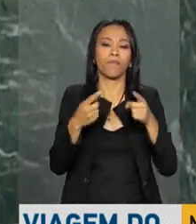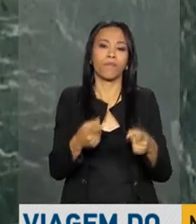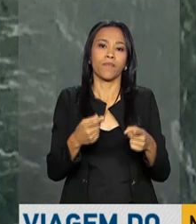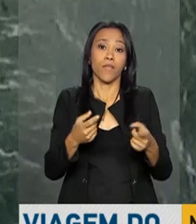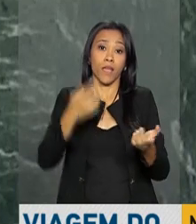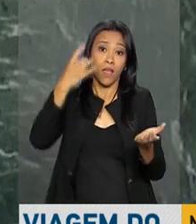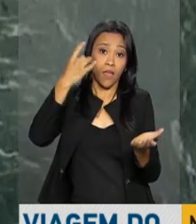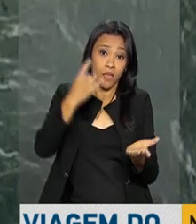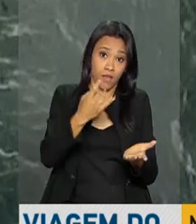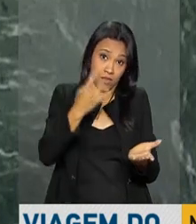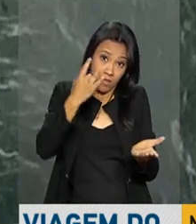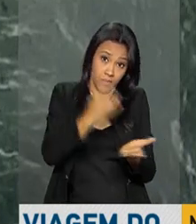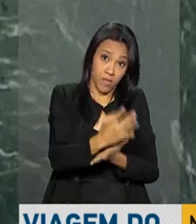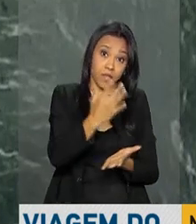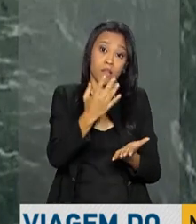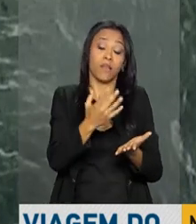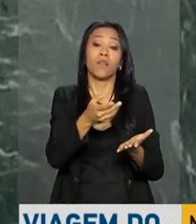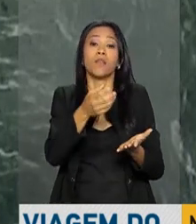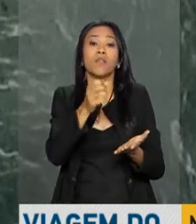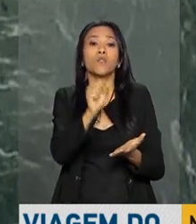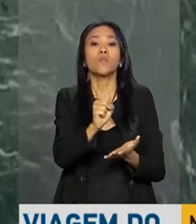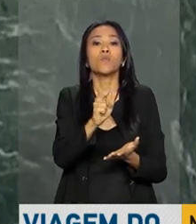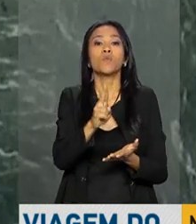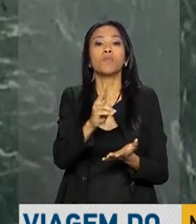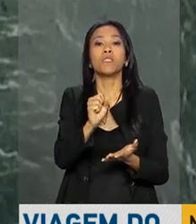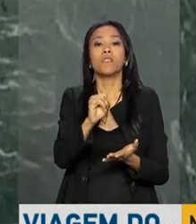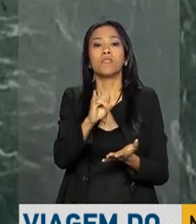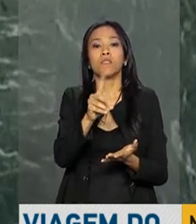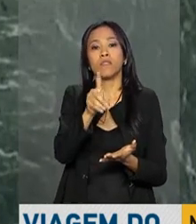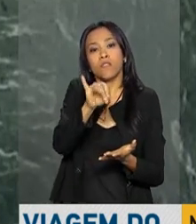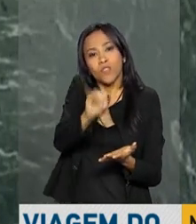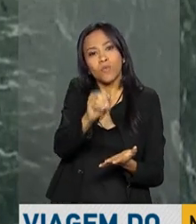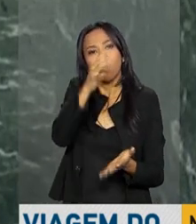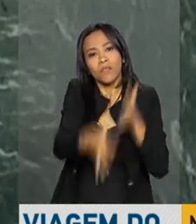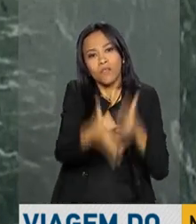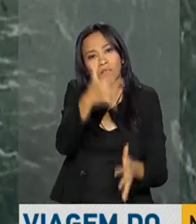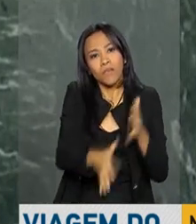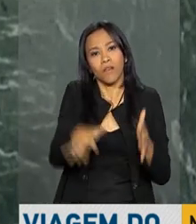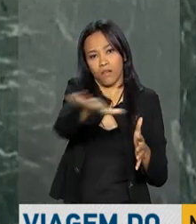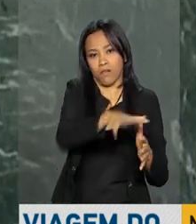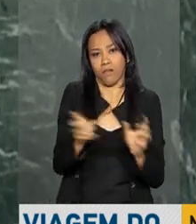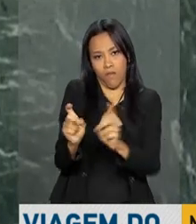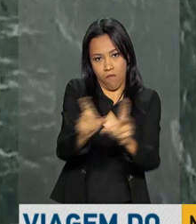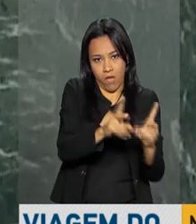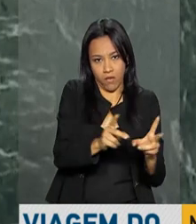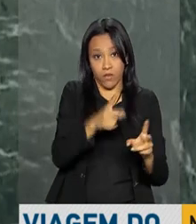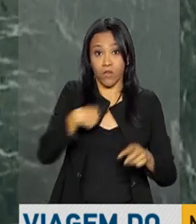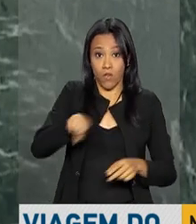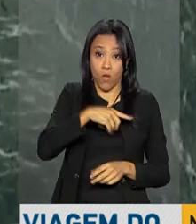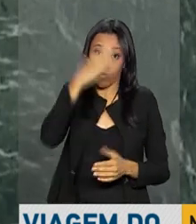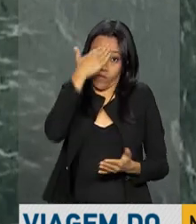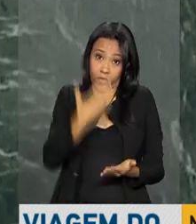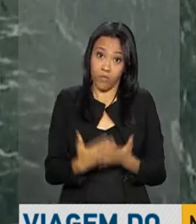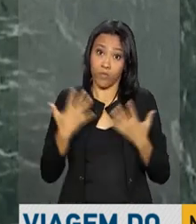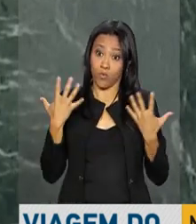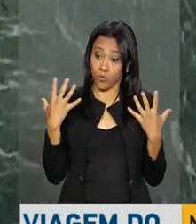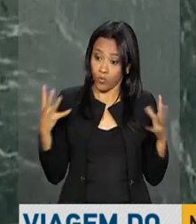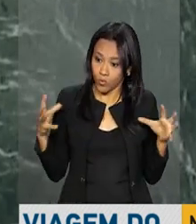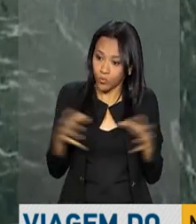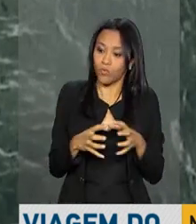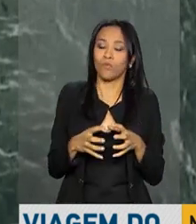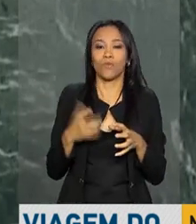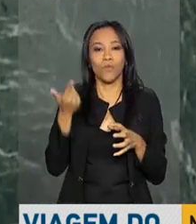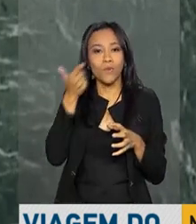subsídios à agricultura que distorce o comércio. Confiamos que, juntos, saberemos